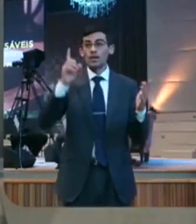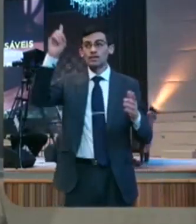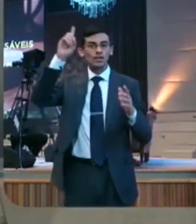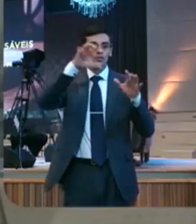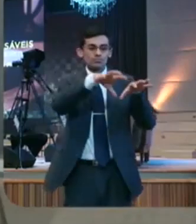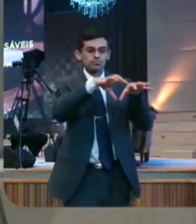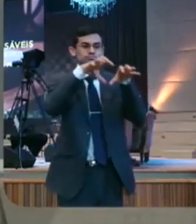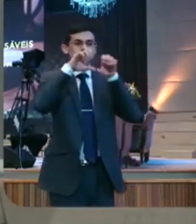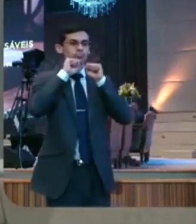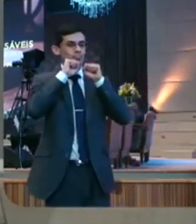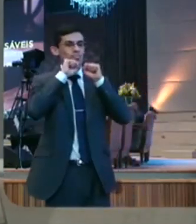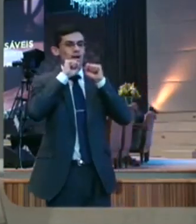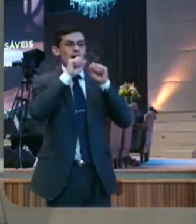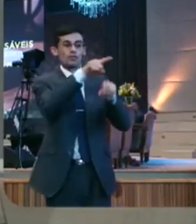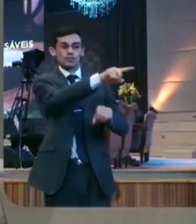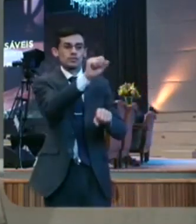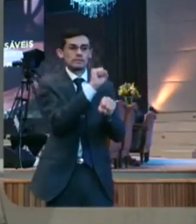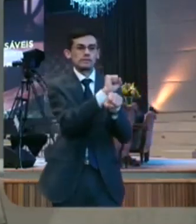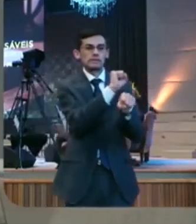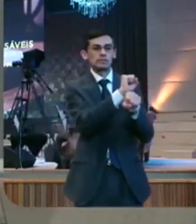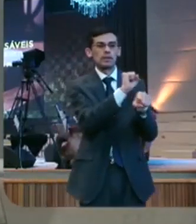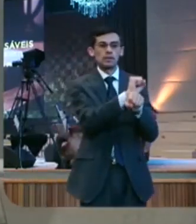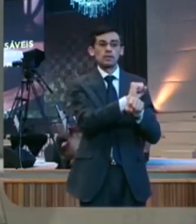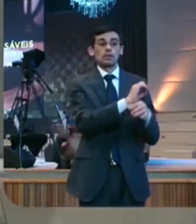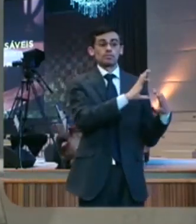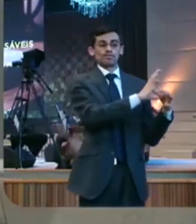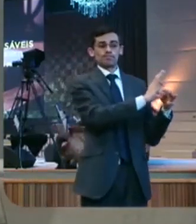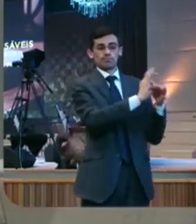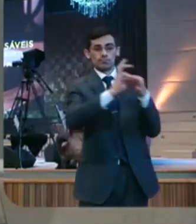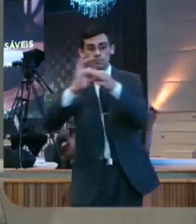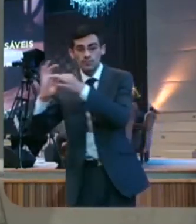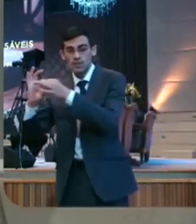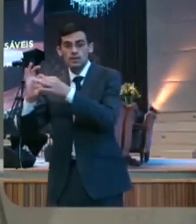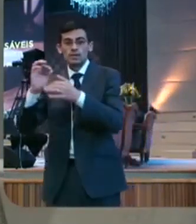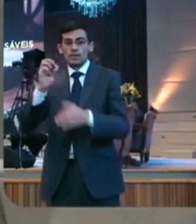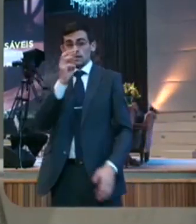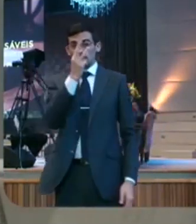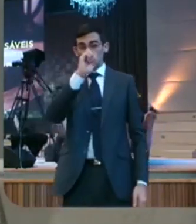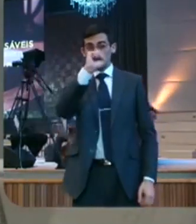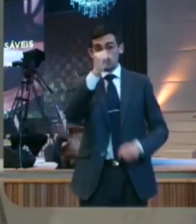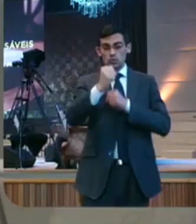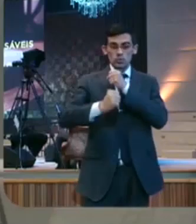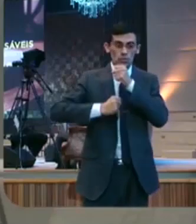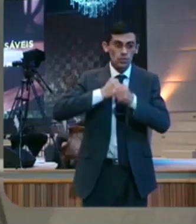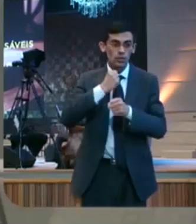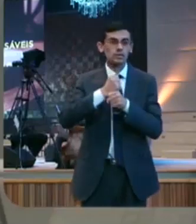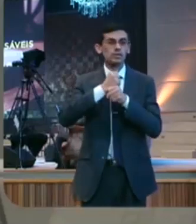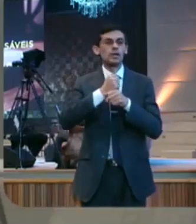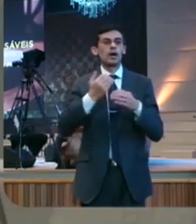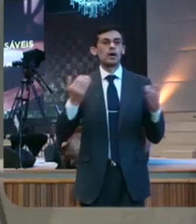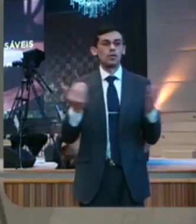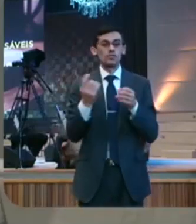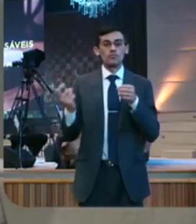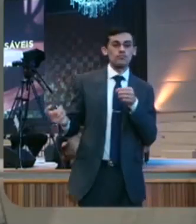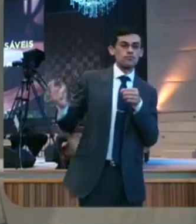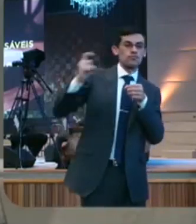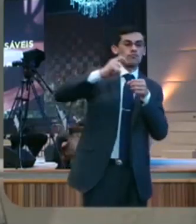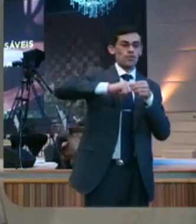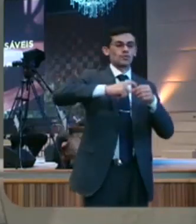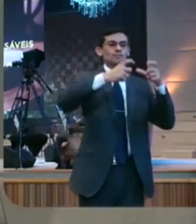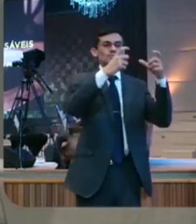retirou a bênção. E é nesse contexto que agora, depois de 38 anos, eles voltam ao mesmo